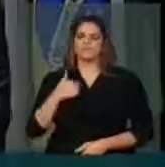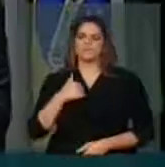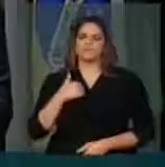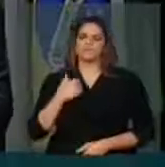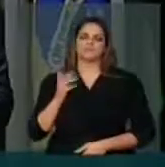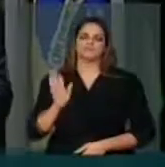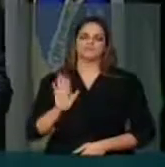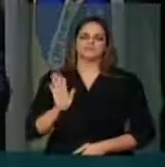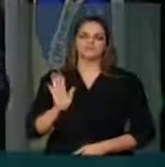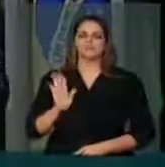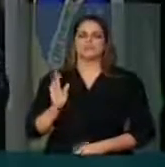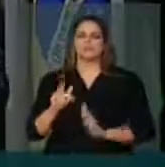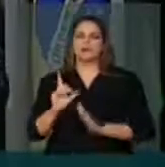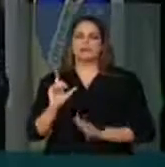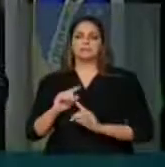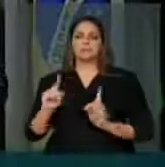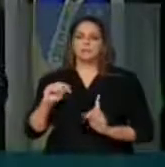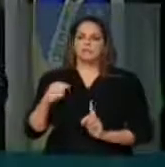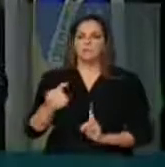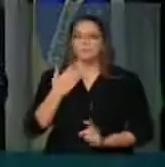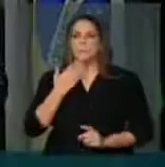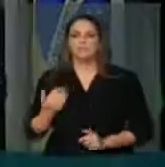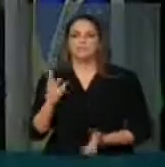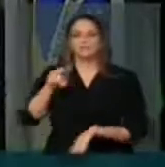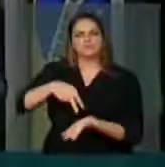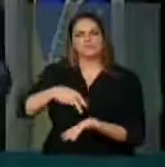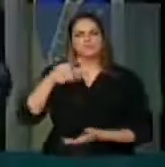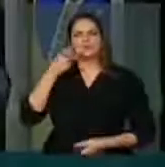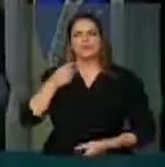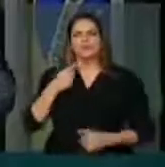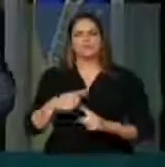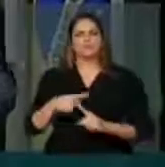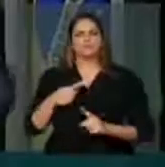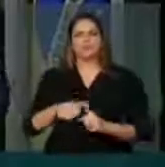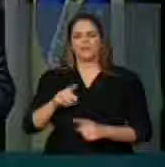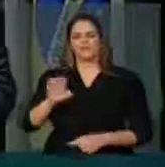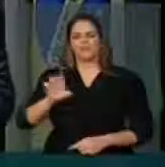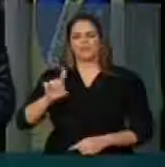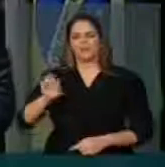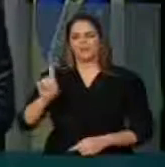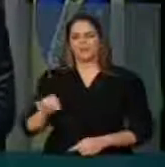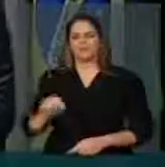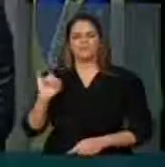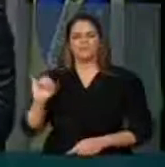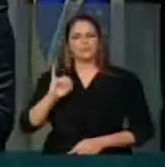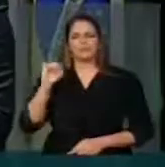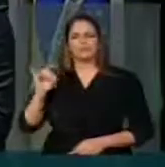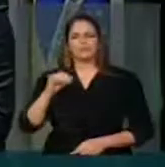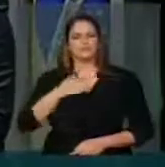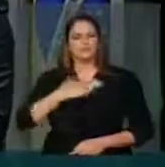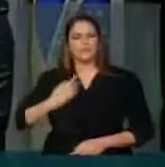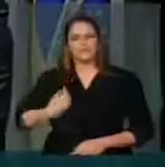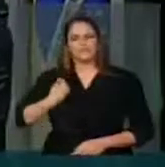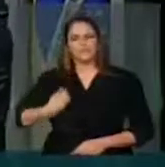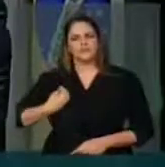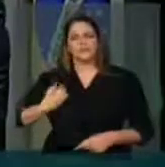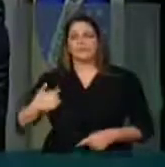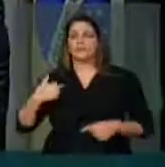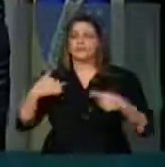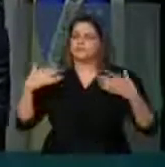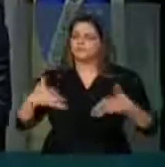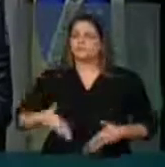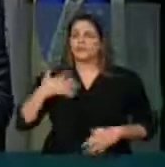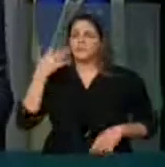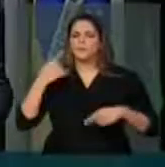mas fiz essa solicitação porque Eduardo teve um papel determinante no meu ingresso na vida pública. Aos 22 anos